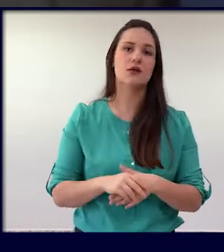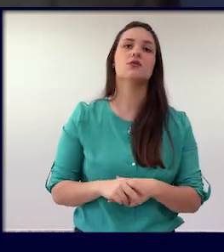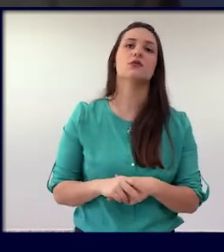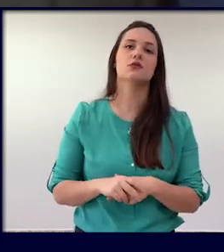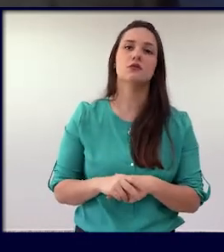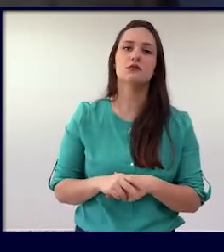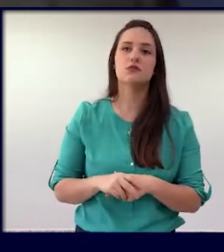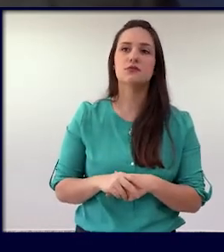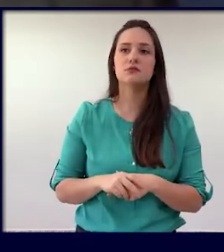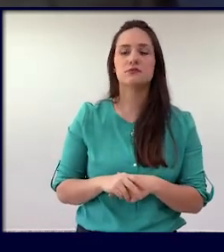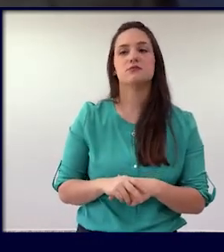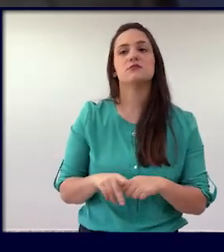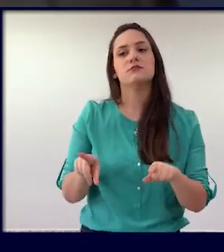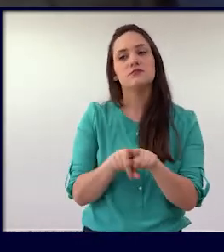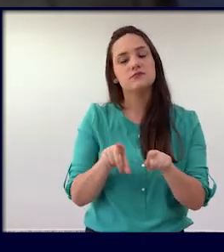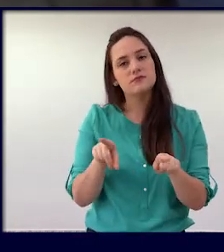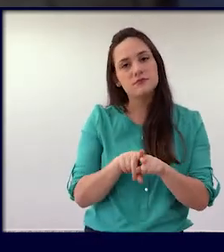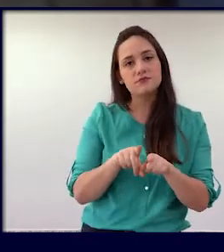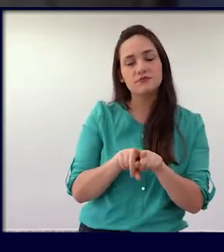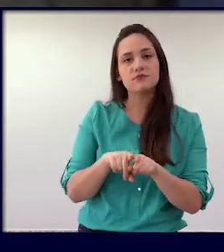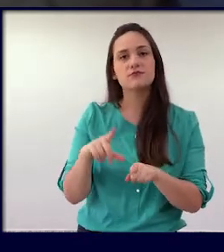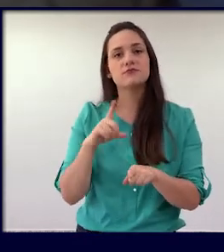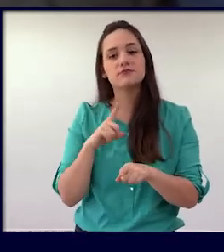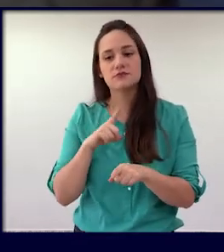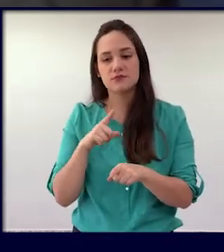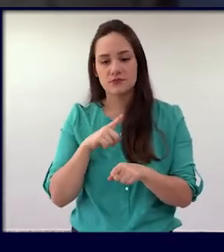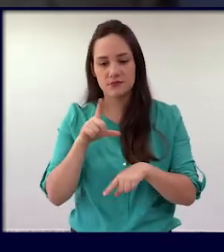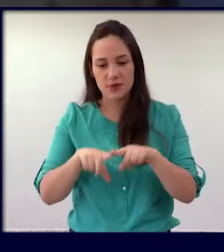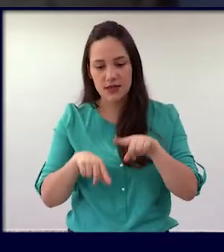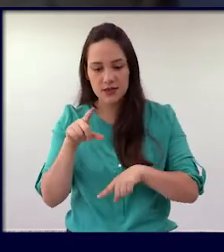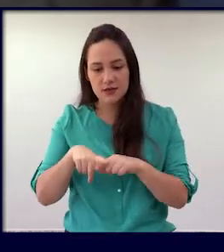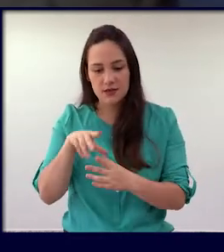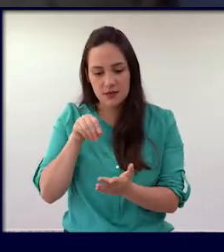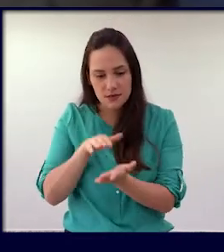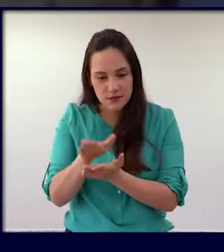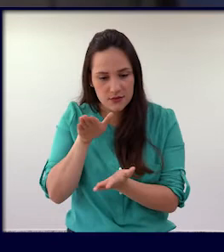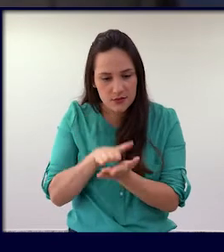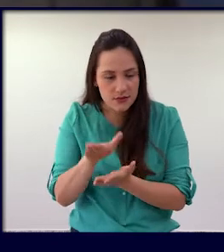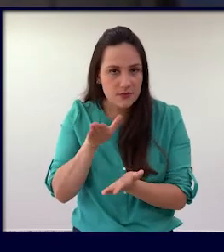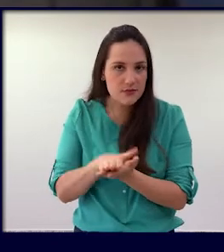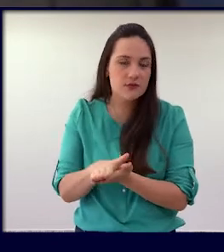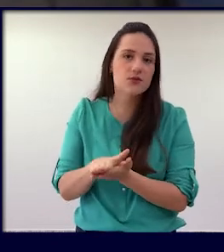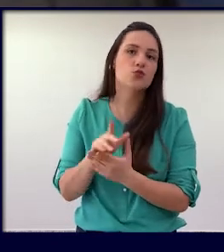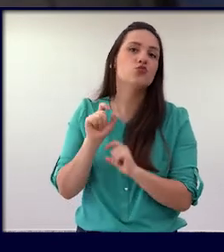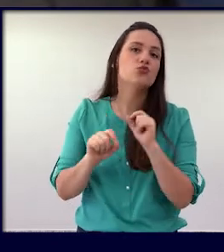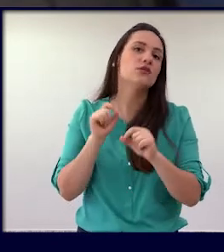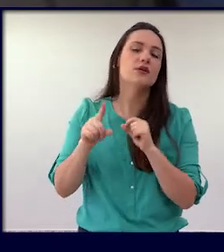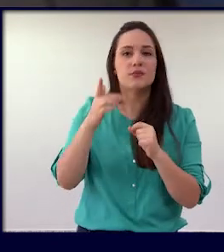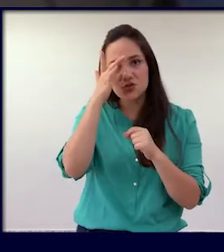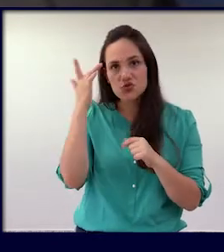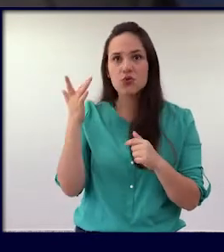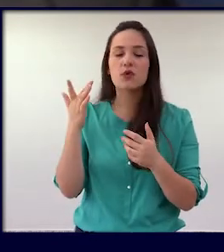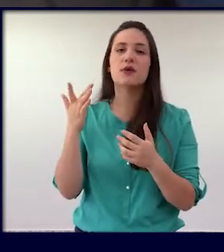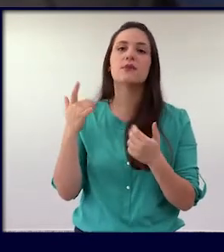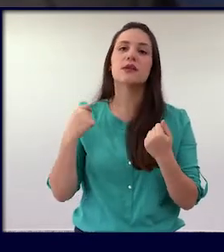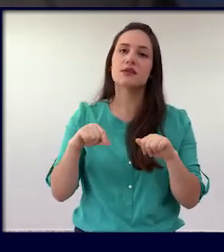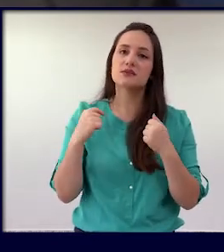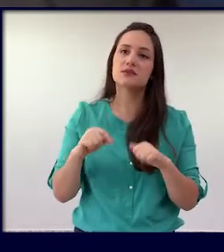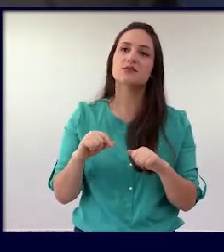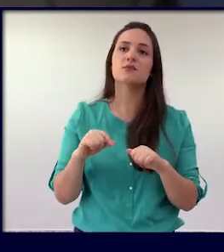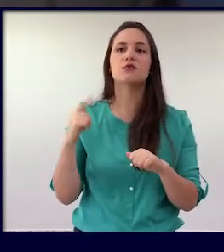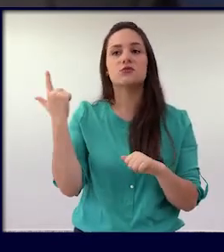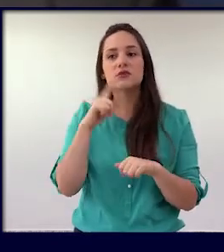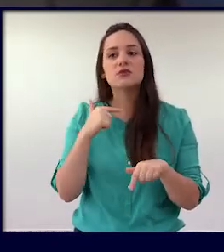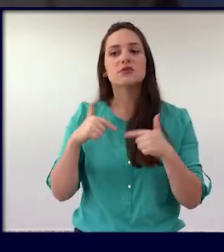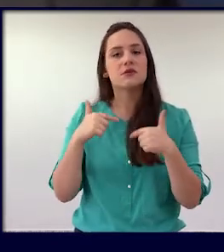vídeos explicativos, né? Serão fornecidos materiais impressos com as orientações de que o mesário